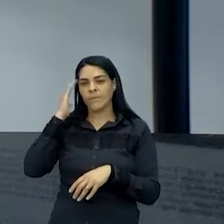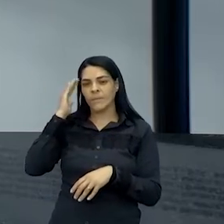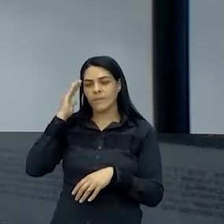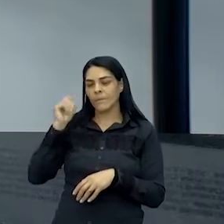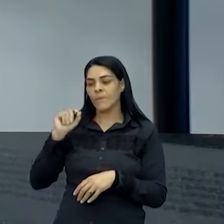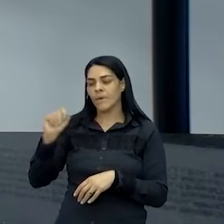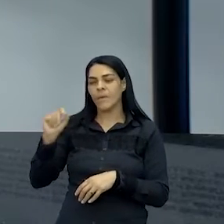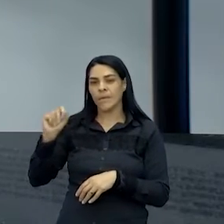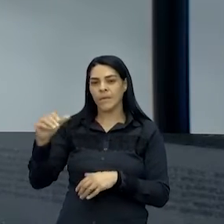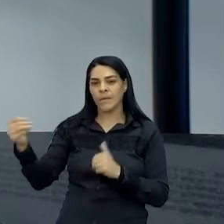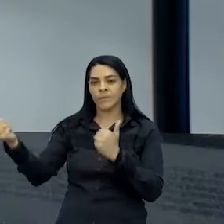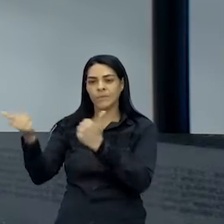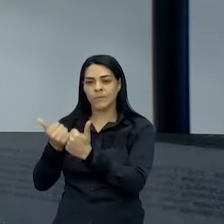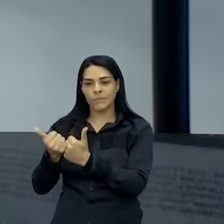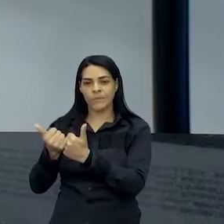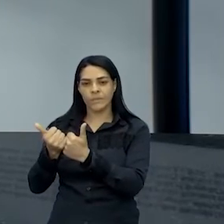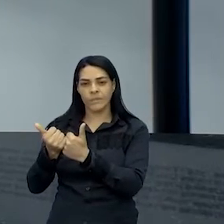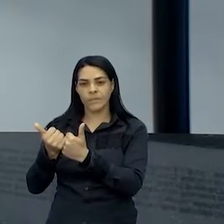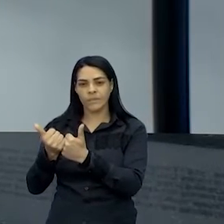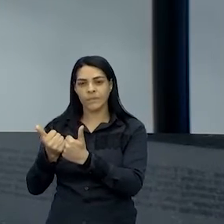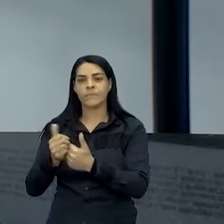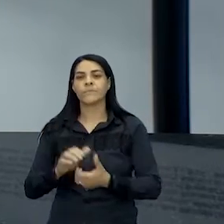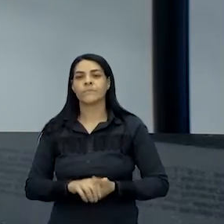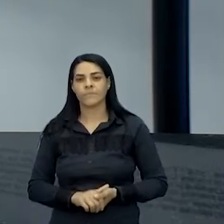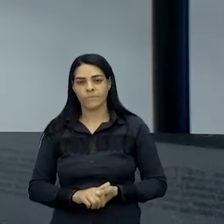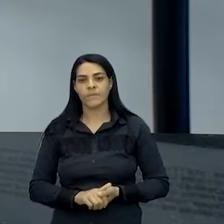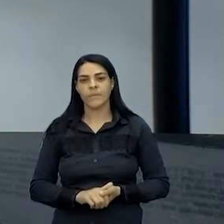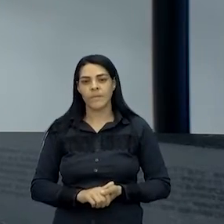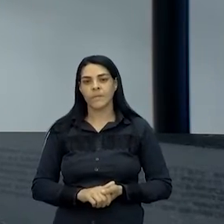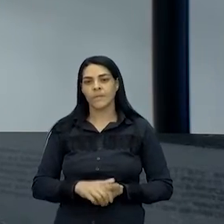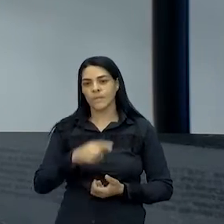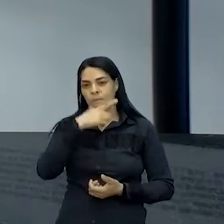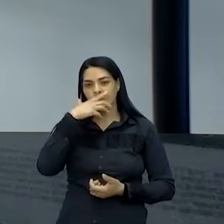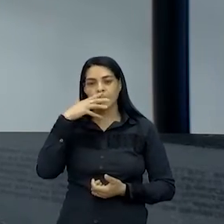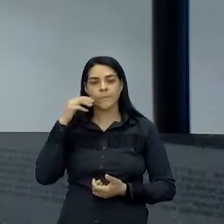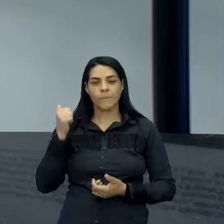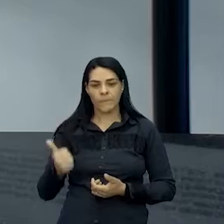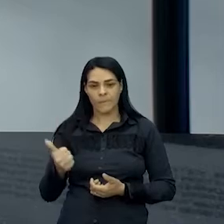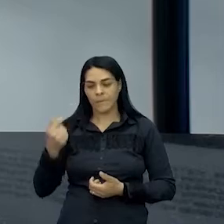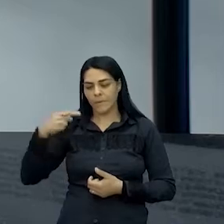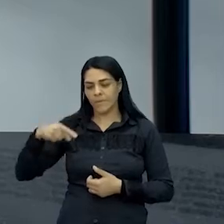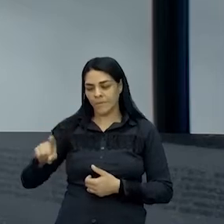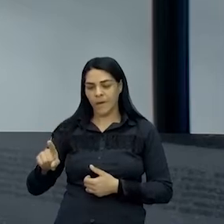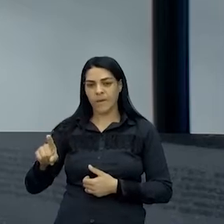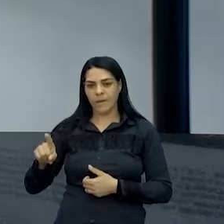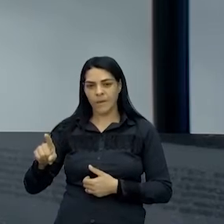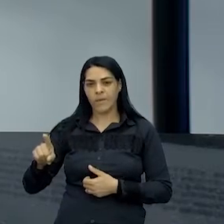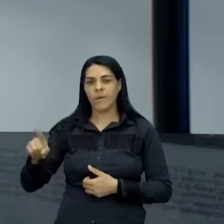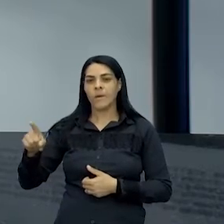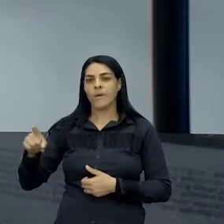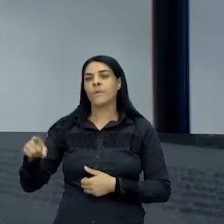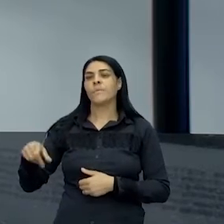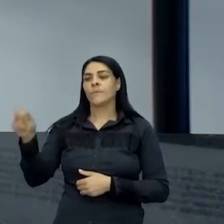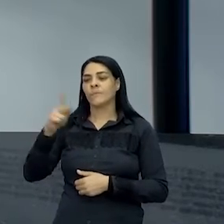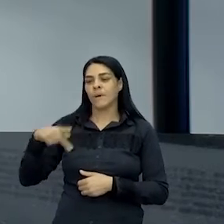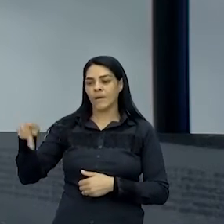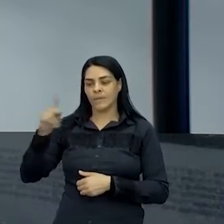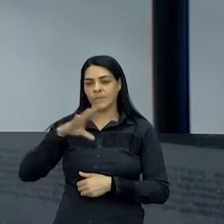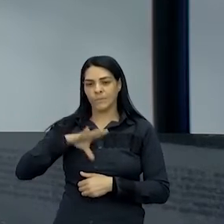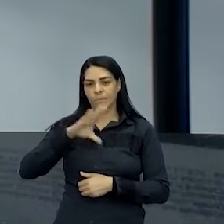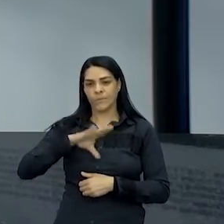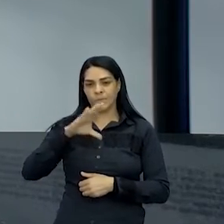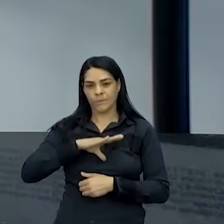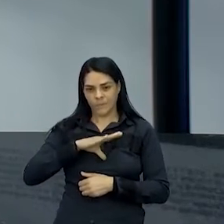VI. E no caso, o Dom Pedro I vai para Portugal, deixa o filho dele no Brasil. O Brasil é governado por